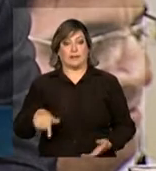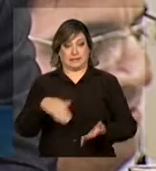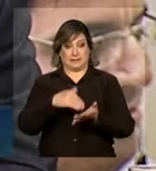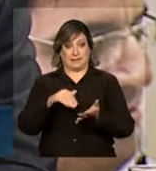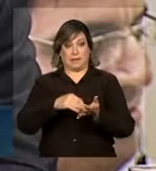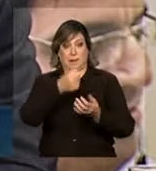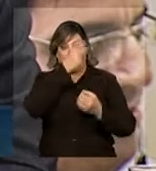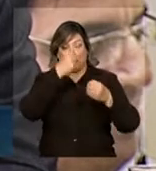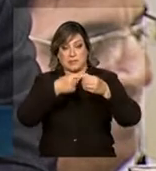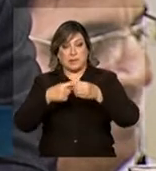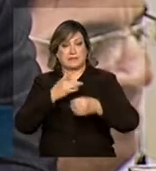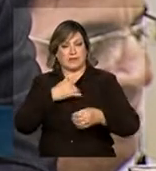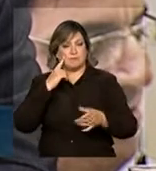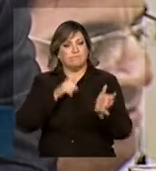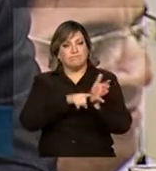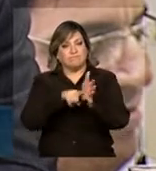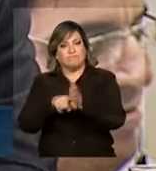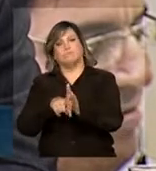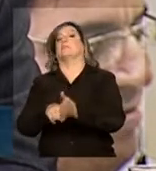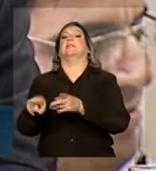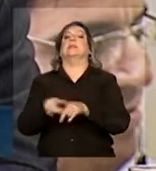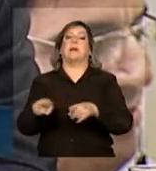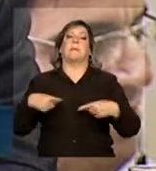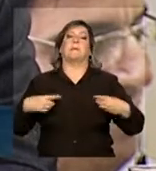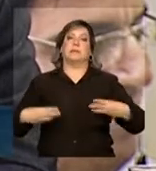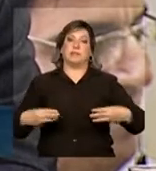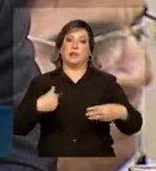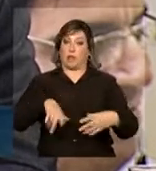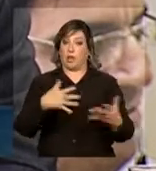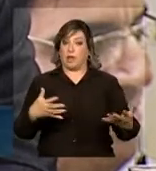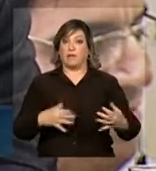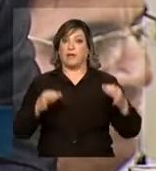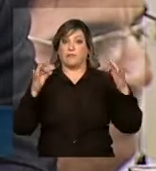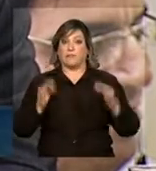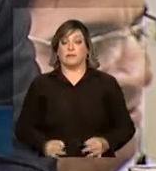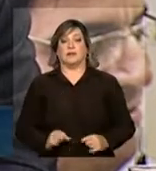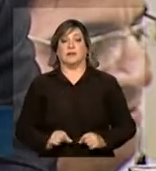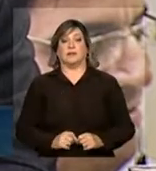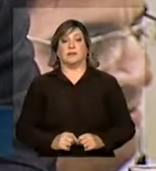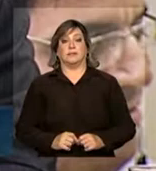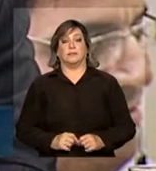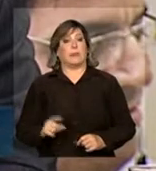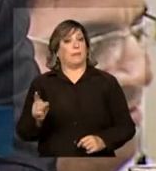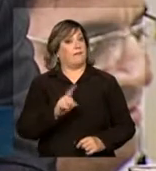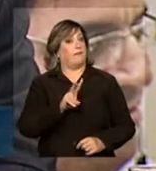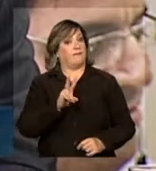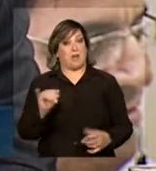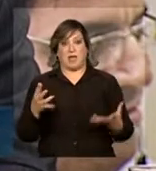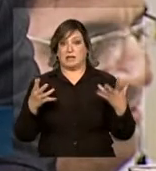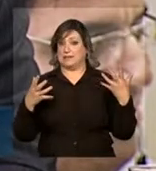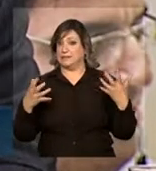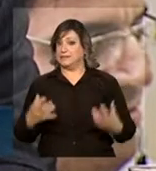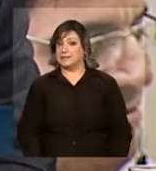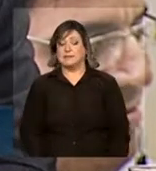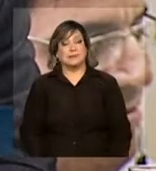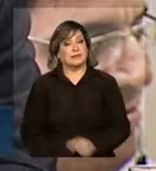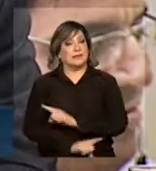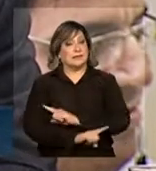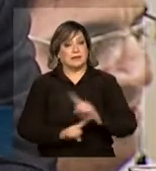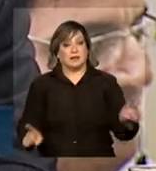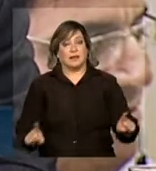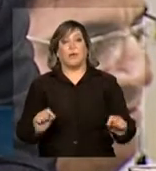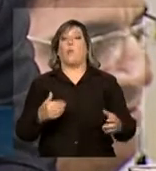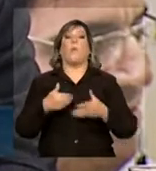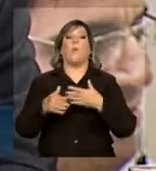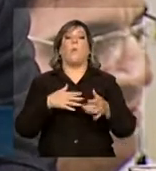pelo Ministério E nós queremos reafirmar eh não será aceito de forma alguma